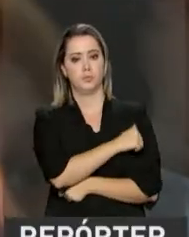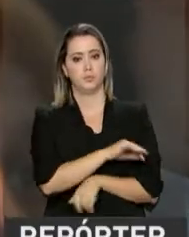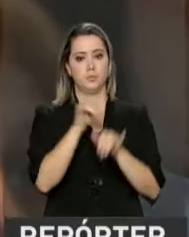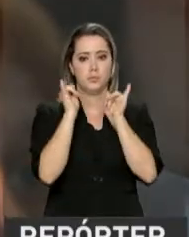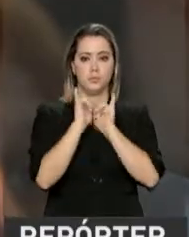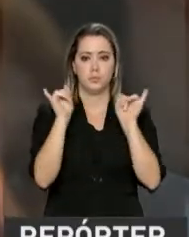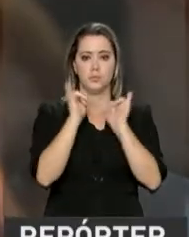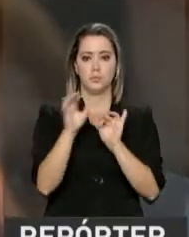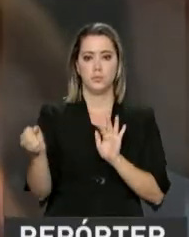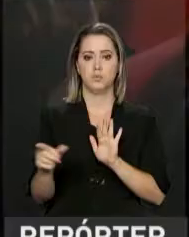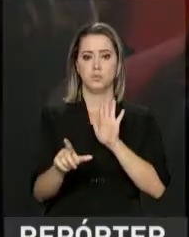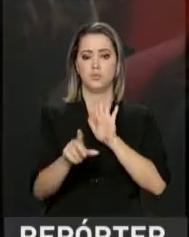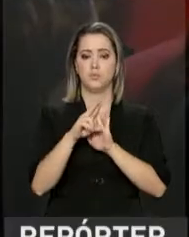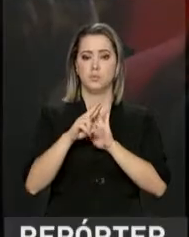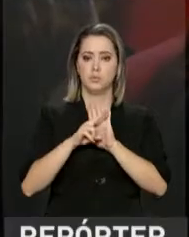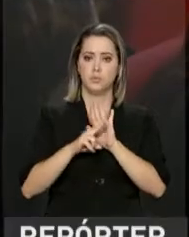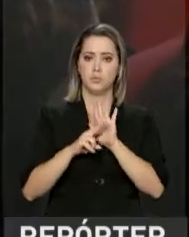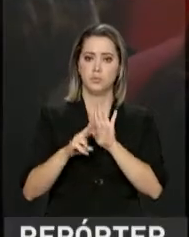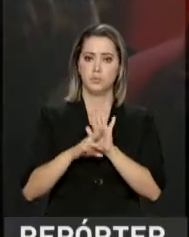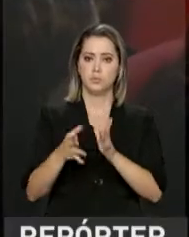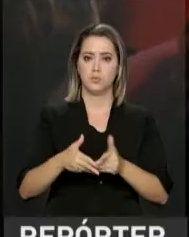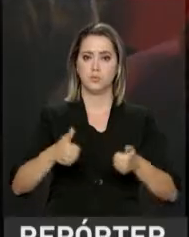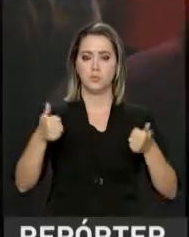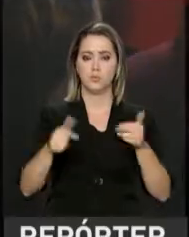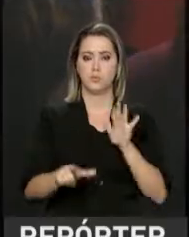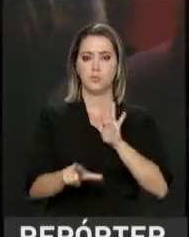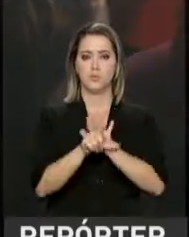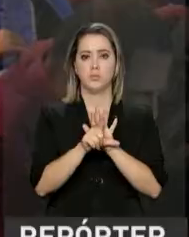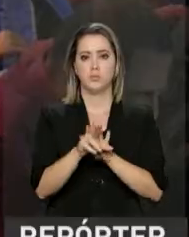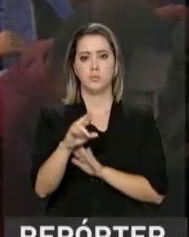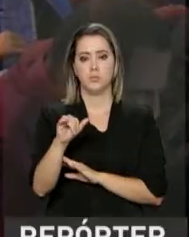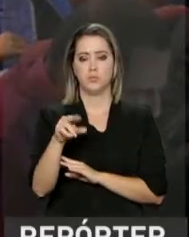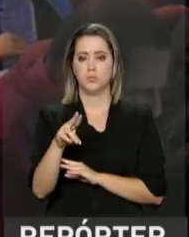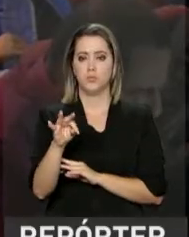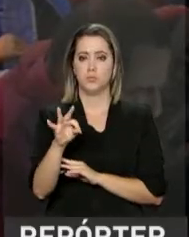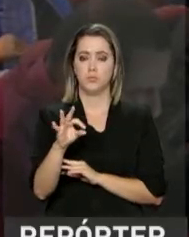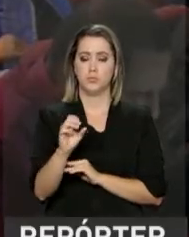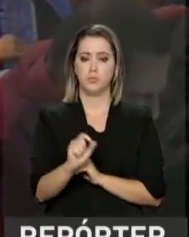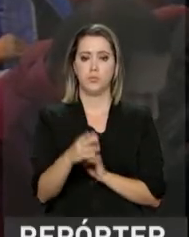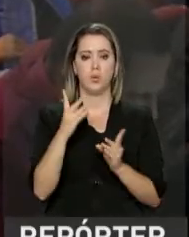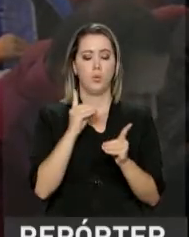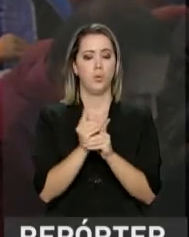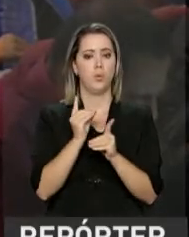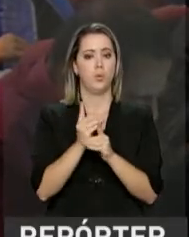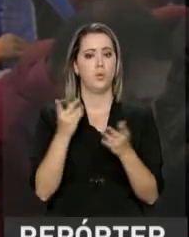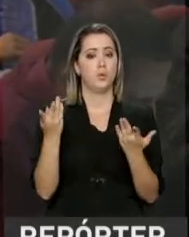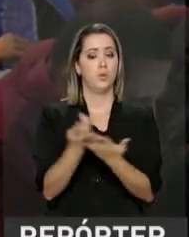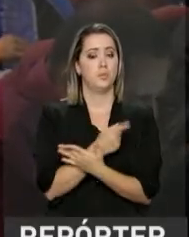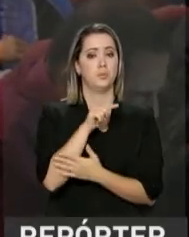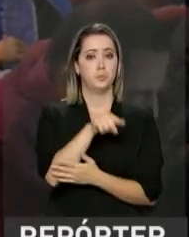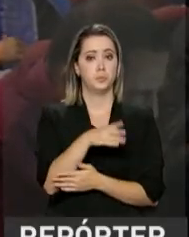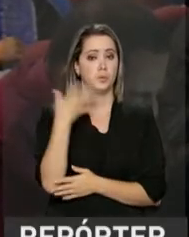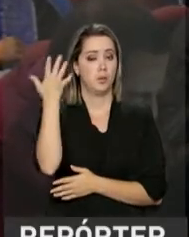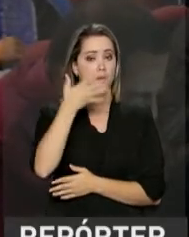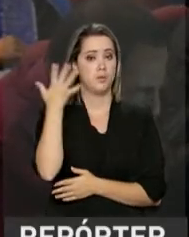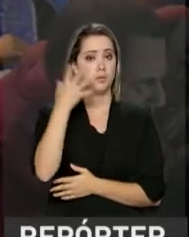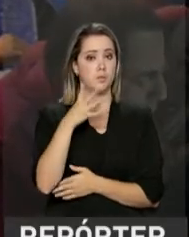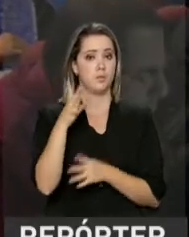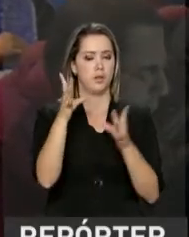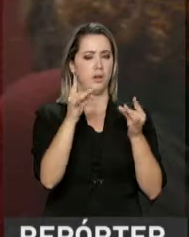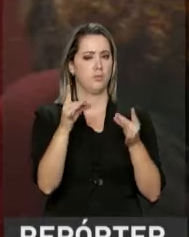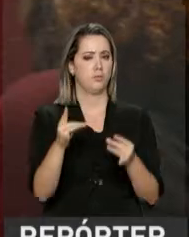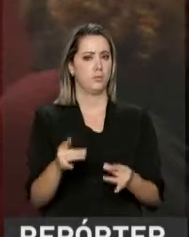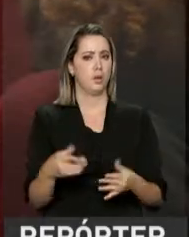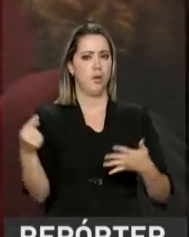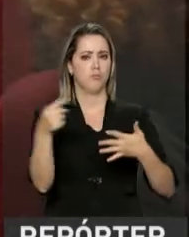anunciadas as novas regras para aprimorar a lei rua nem em março encontros como este têm ajudado a esclarecer as principais dúvidas